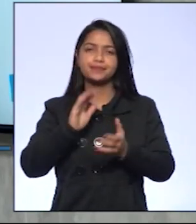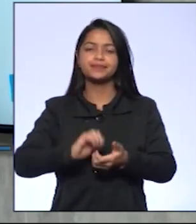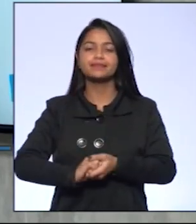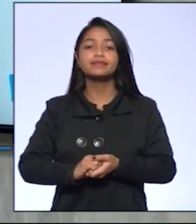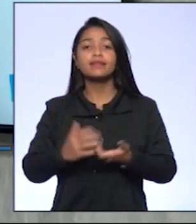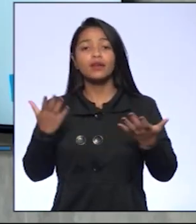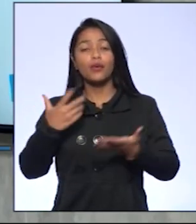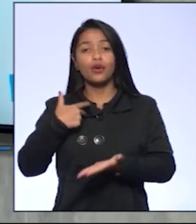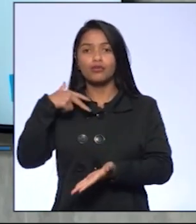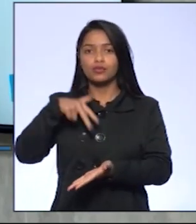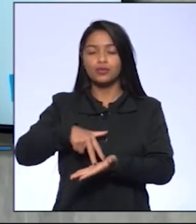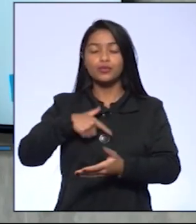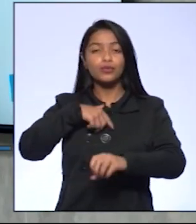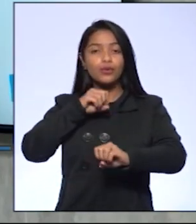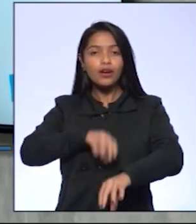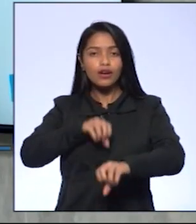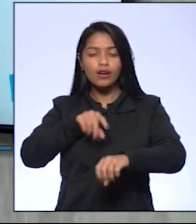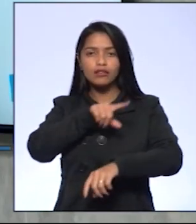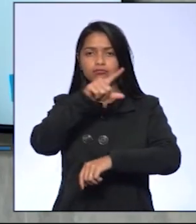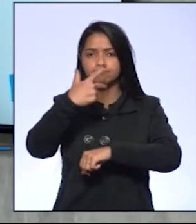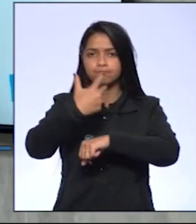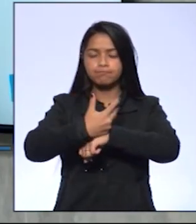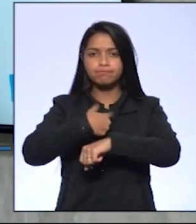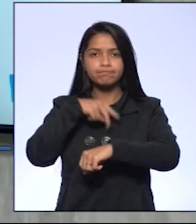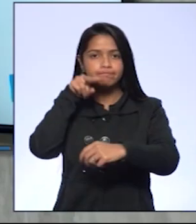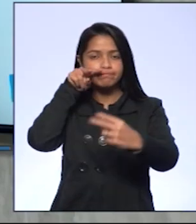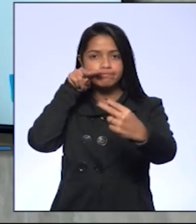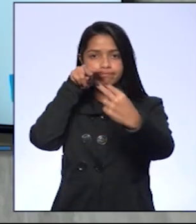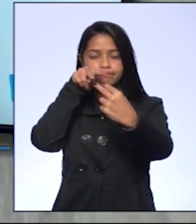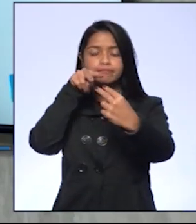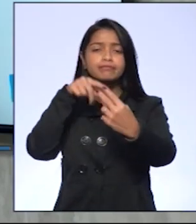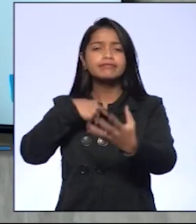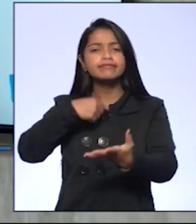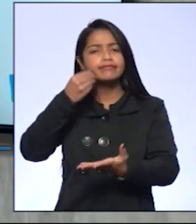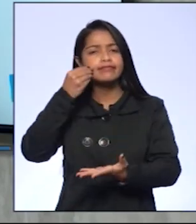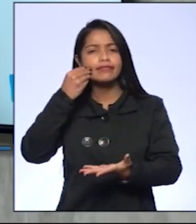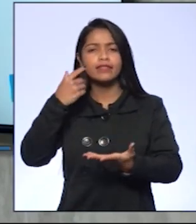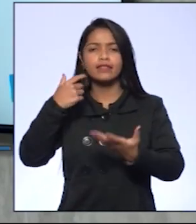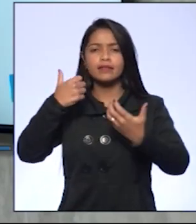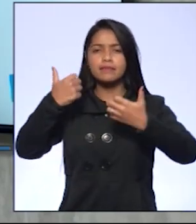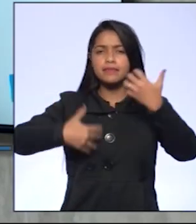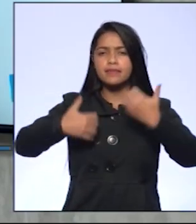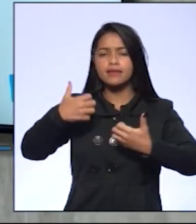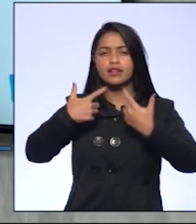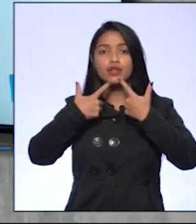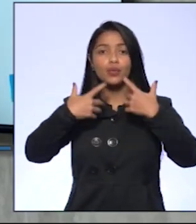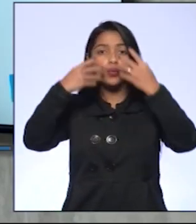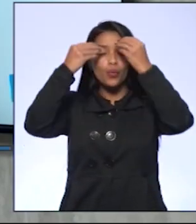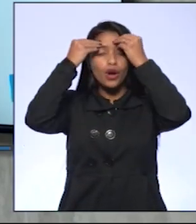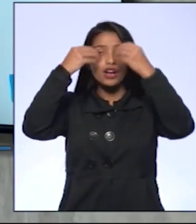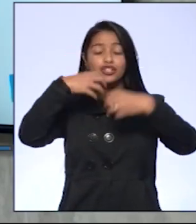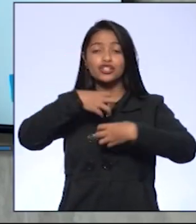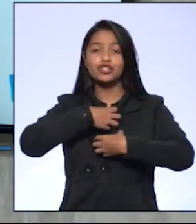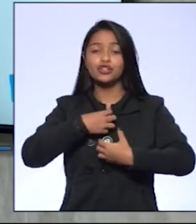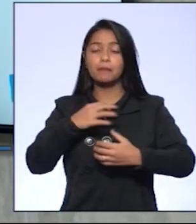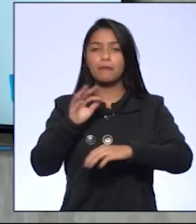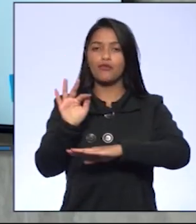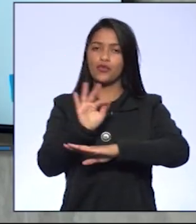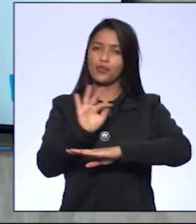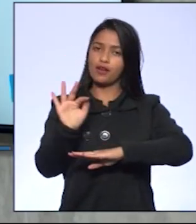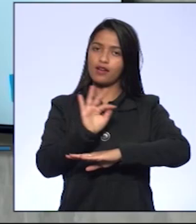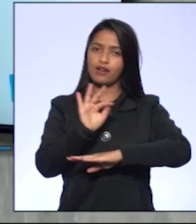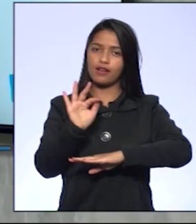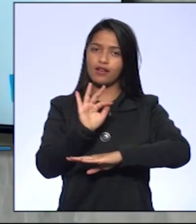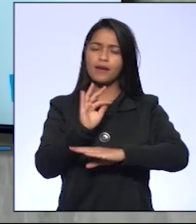essa aula para vocês, olhando para essa câmera aí, ó, tentando, né, usar a linguagem mais próxima do formal. Por quê? Porque eu